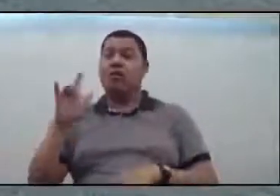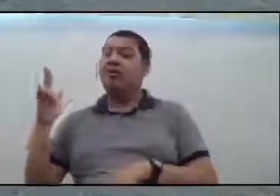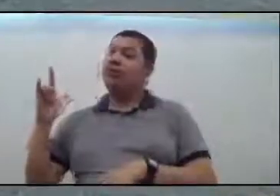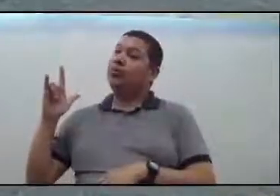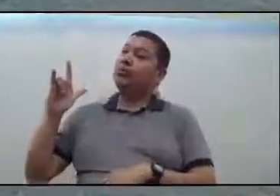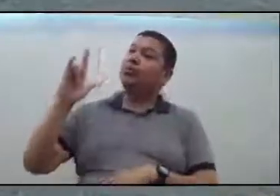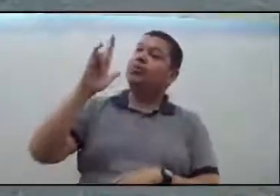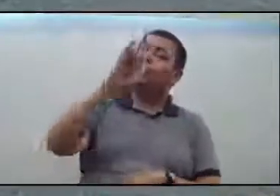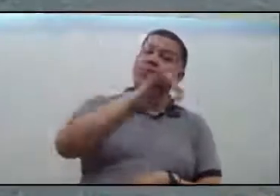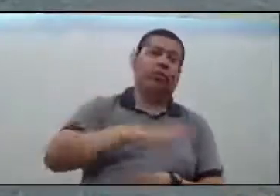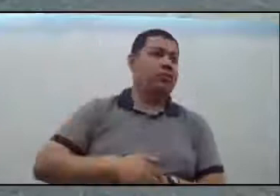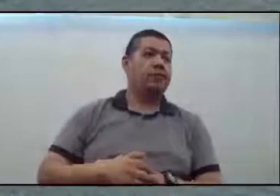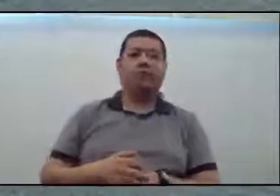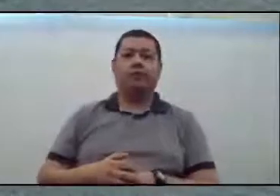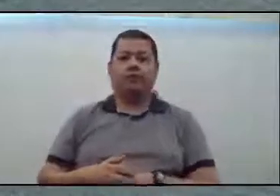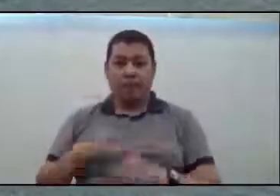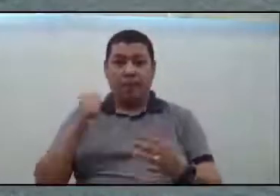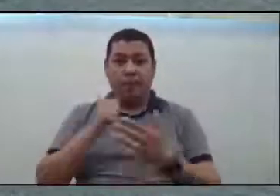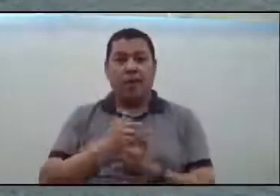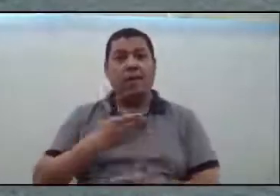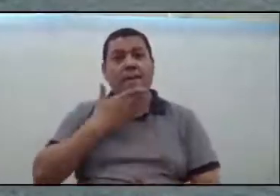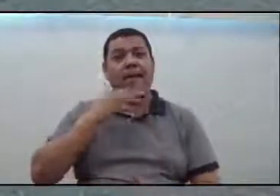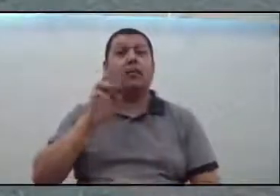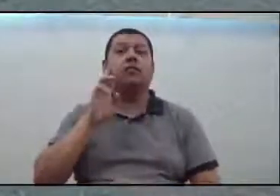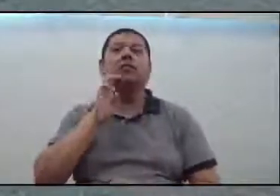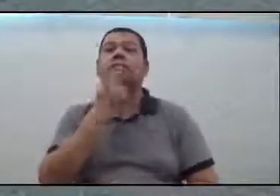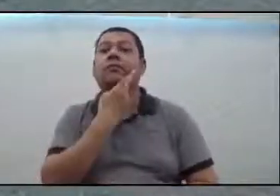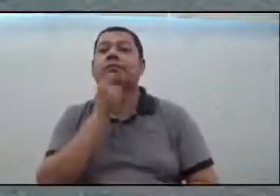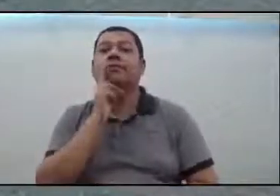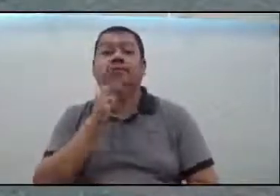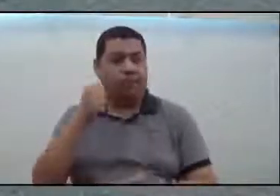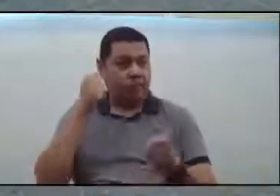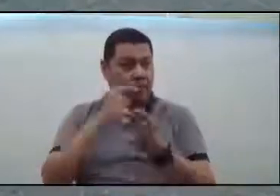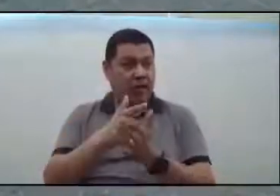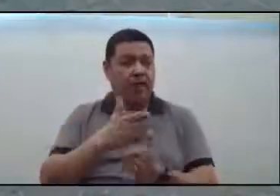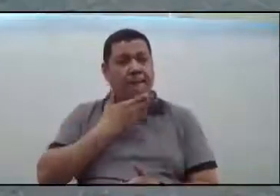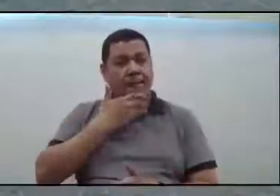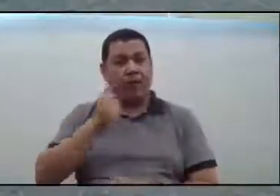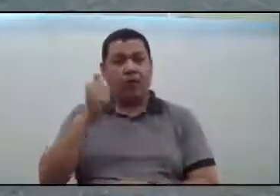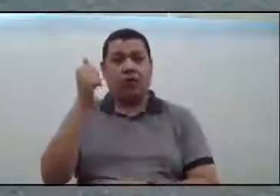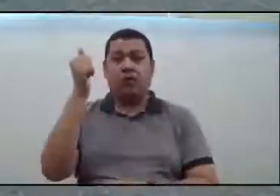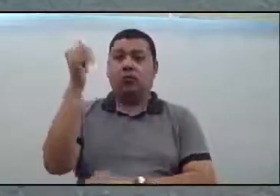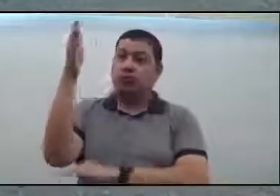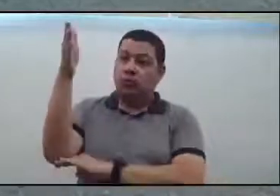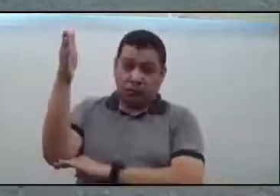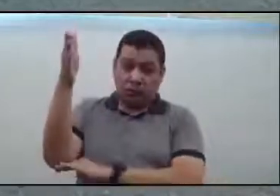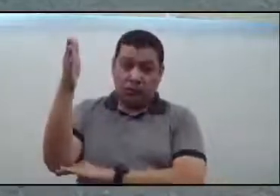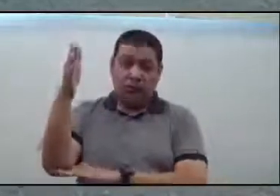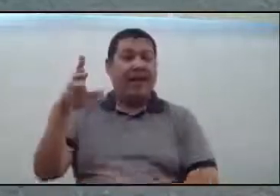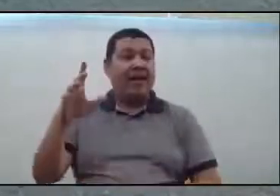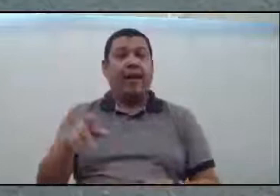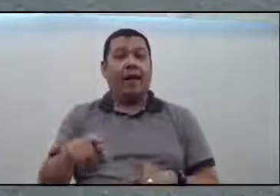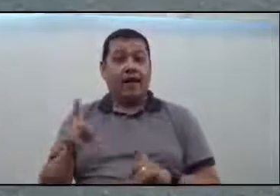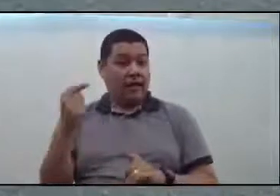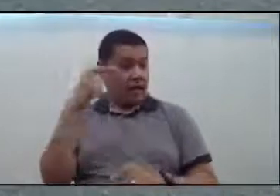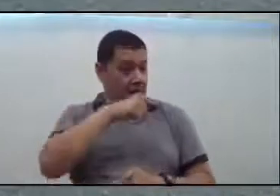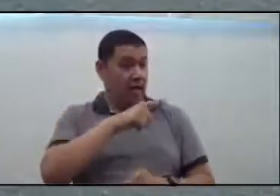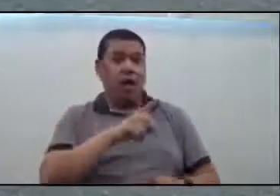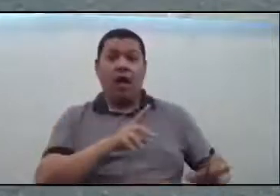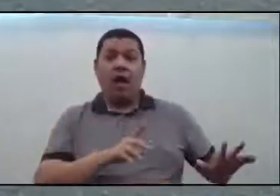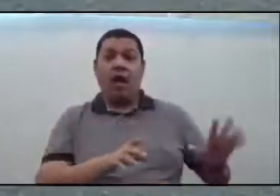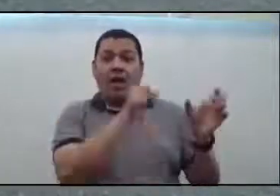melhores restaurantes, melhores hotéis, e o nosso povo sofrendo. Eu quero cobrar desses 3